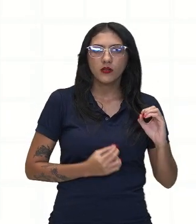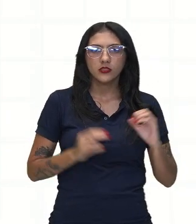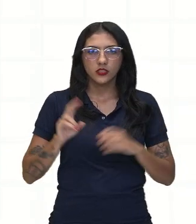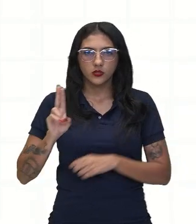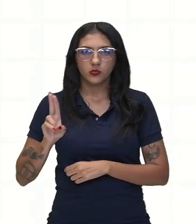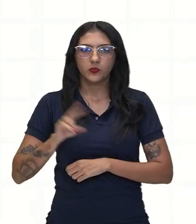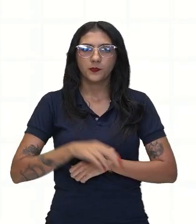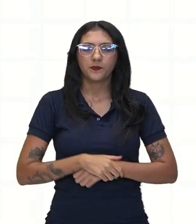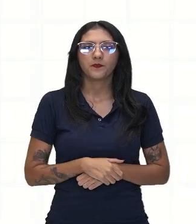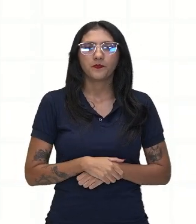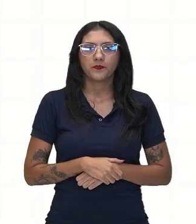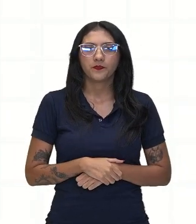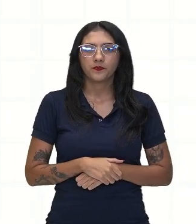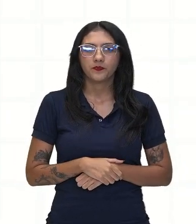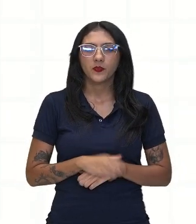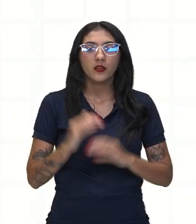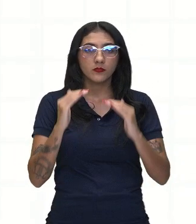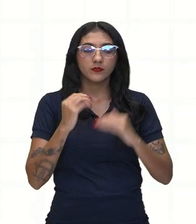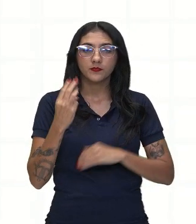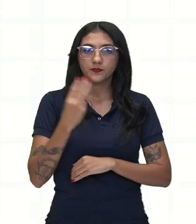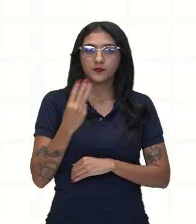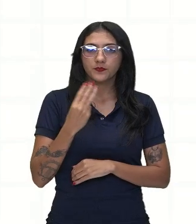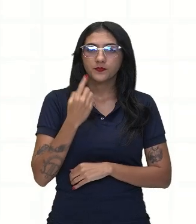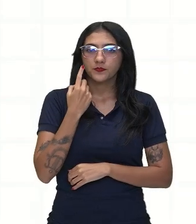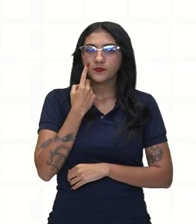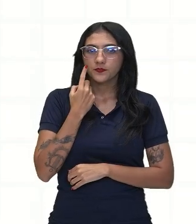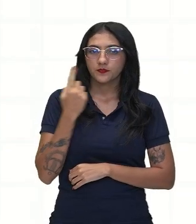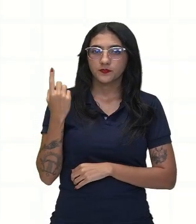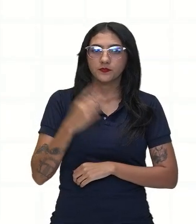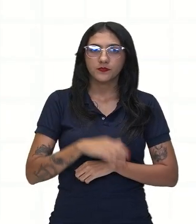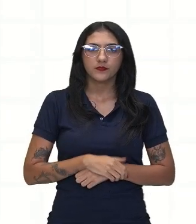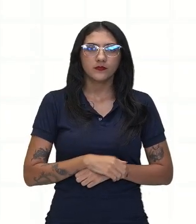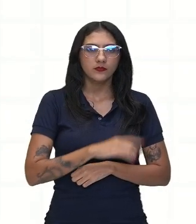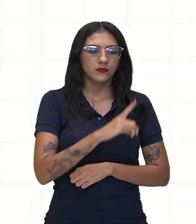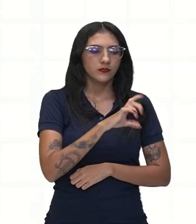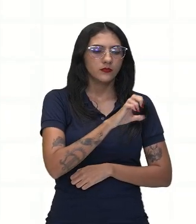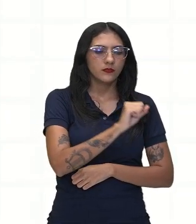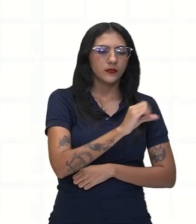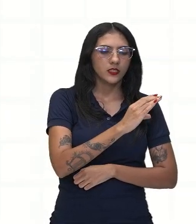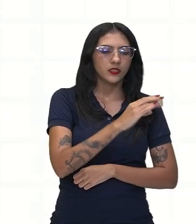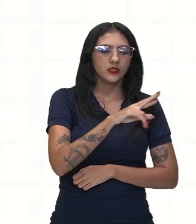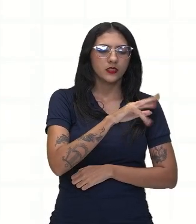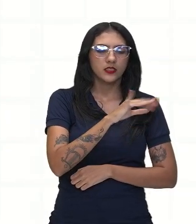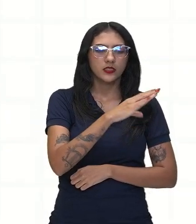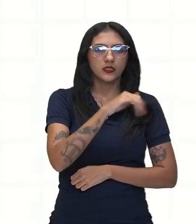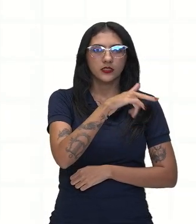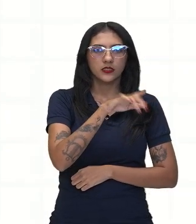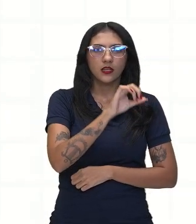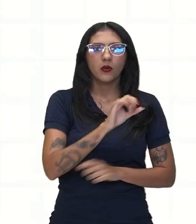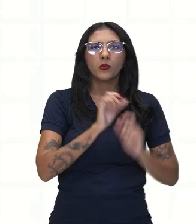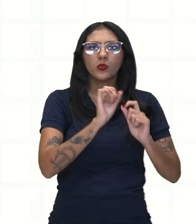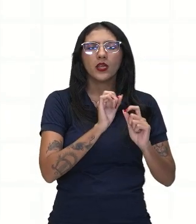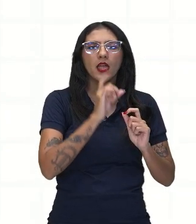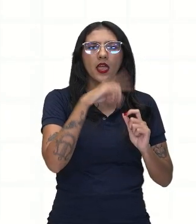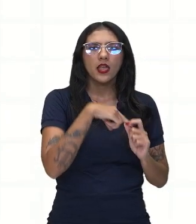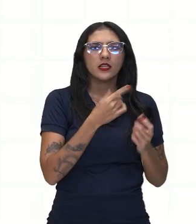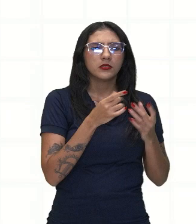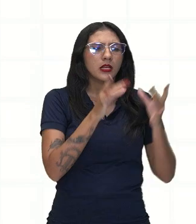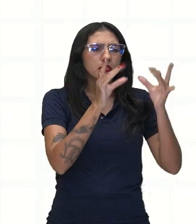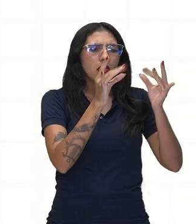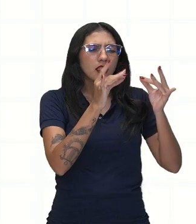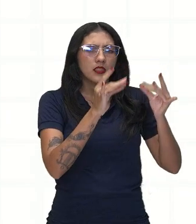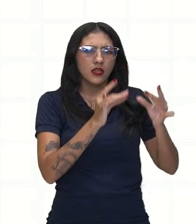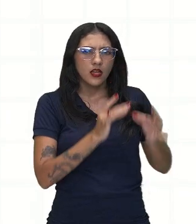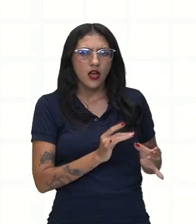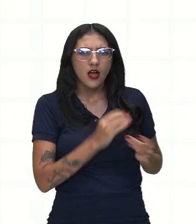Descrição e descrição, né? Ele descreveu o ambiente, ou seja, ele fez uma representação